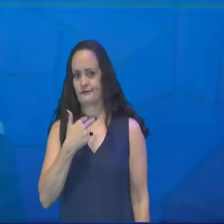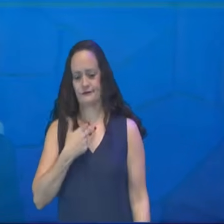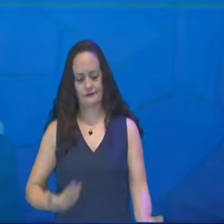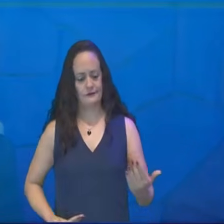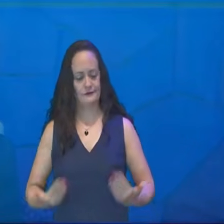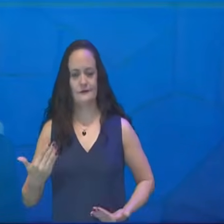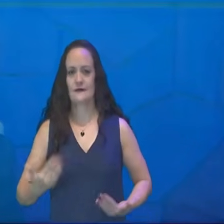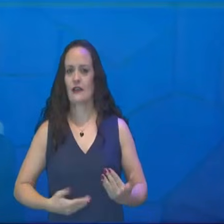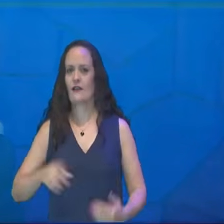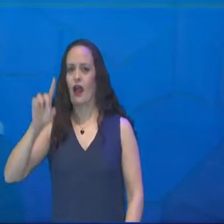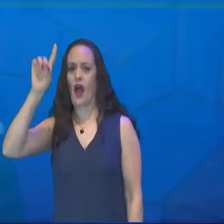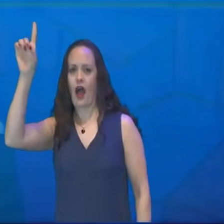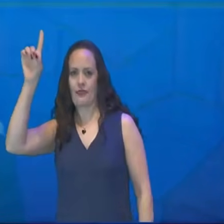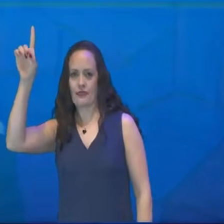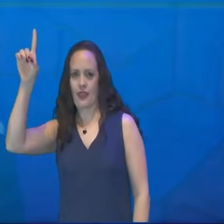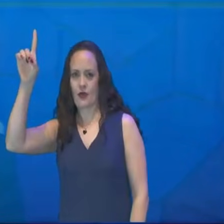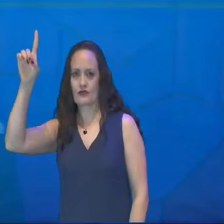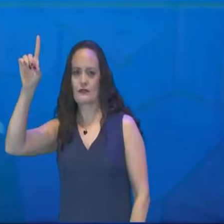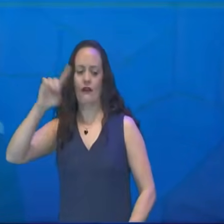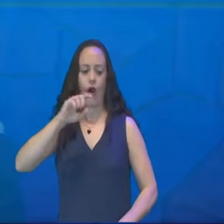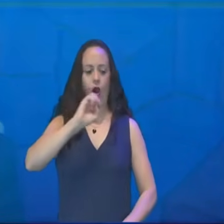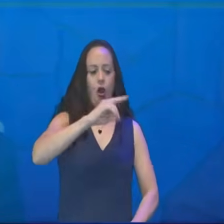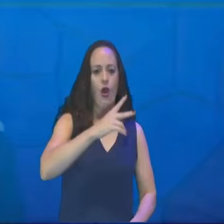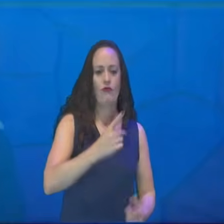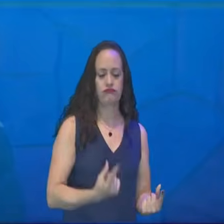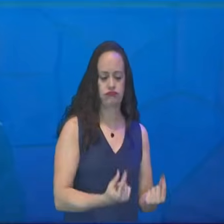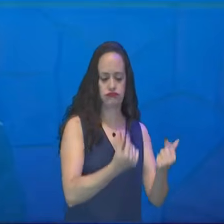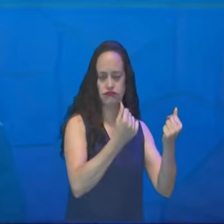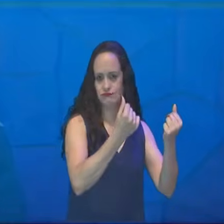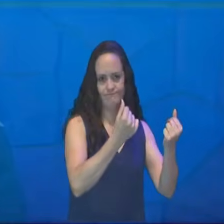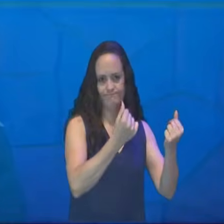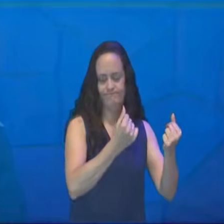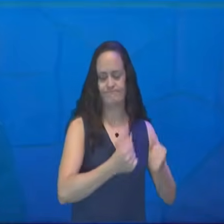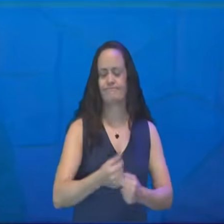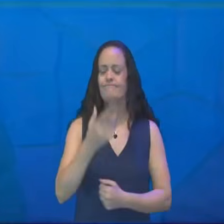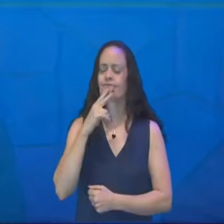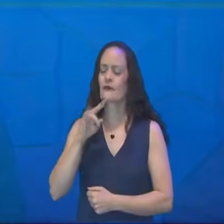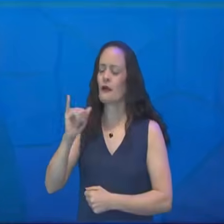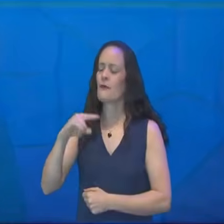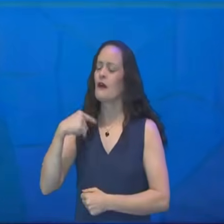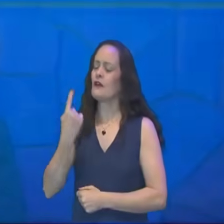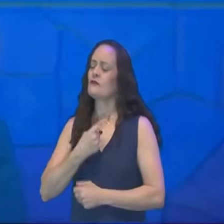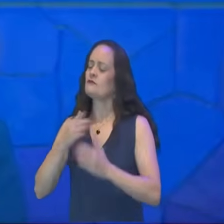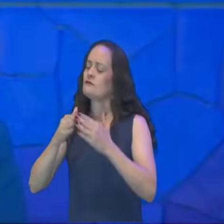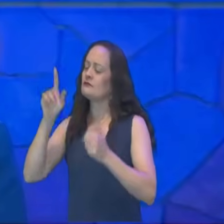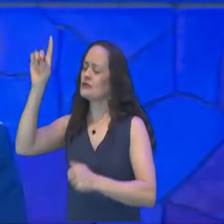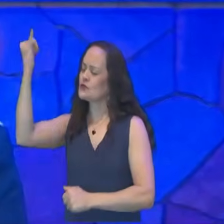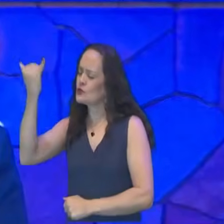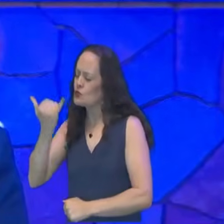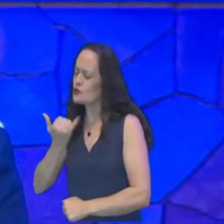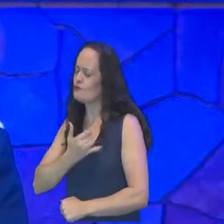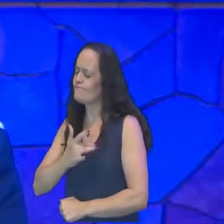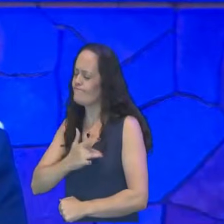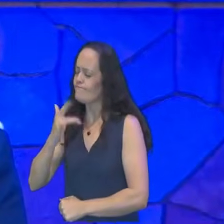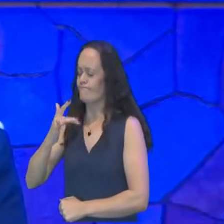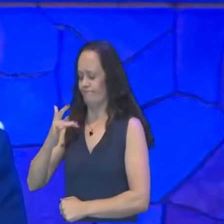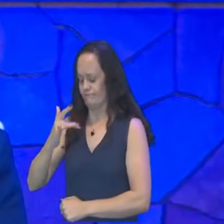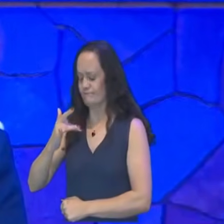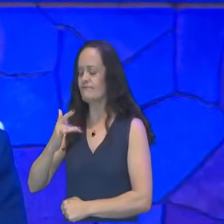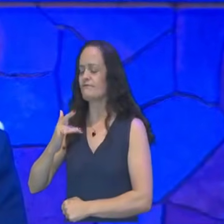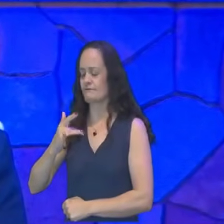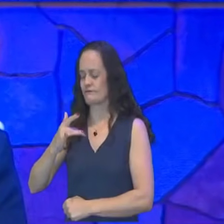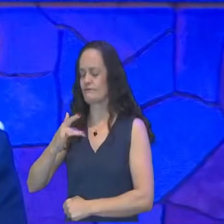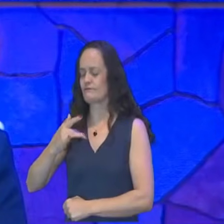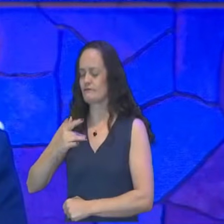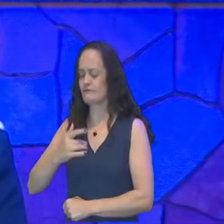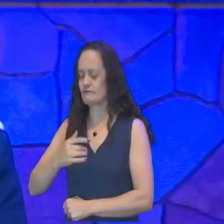a Deus e às riquezas. Pai, diante da sua palavra, nós te pedimos que o Senhor fale conosco, que flua daqui,